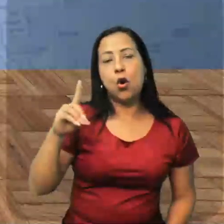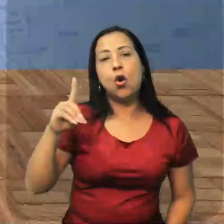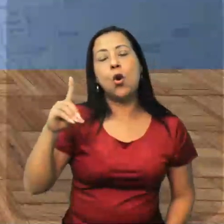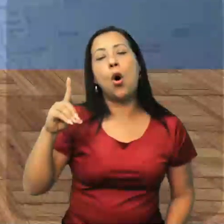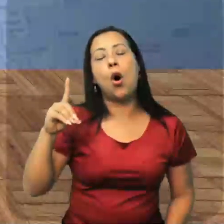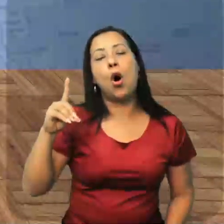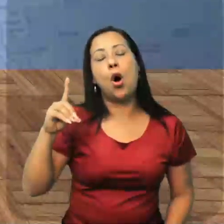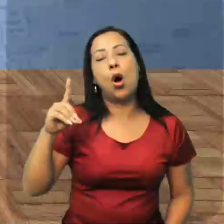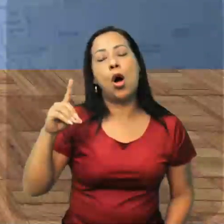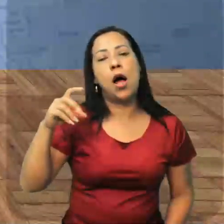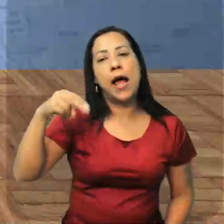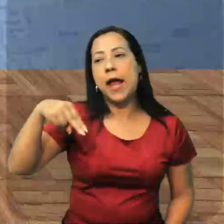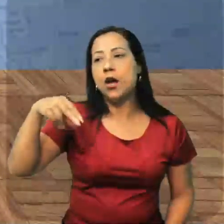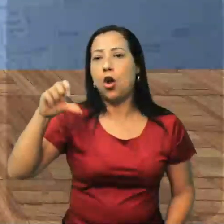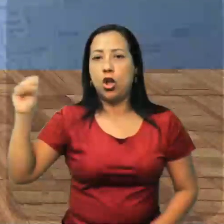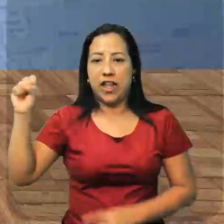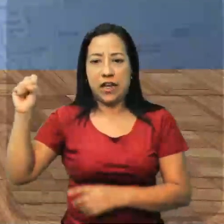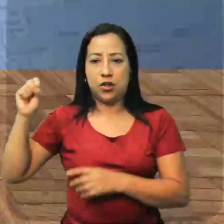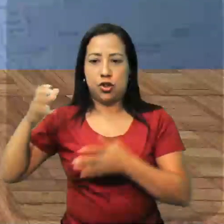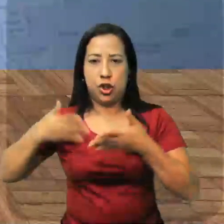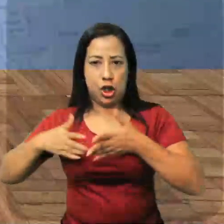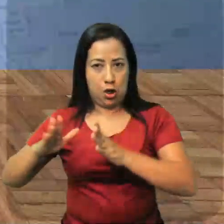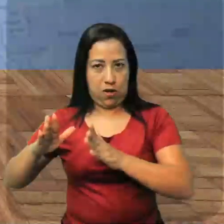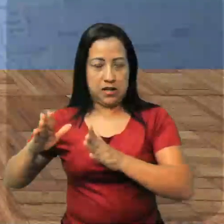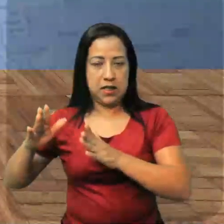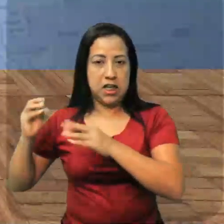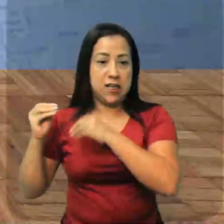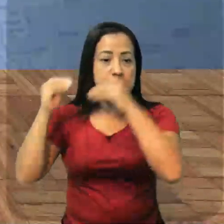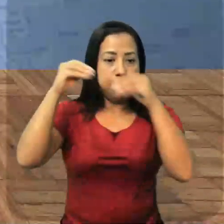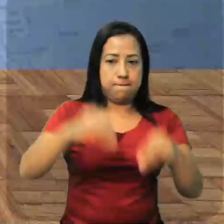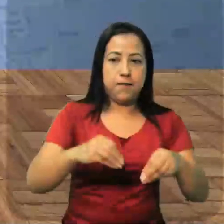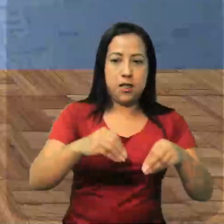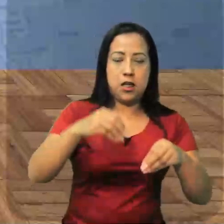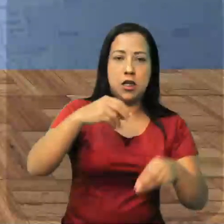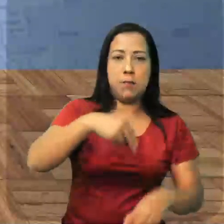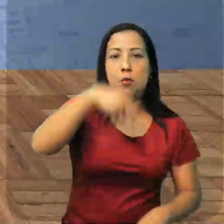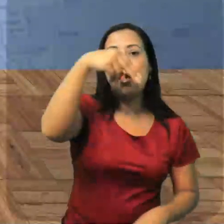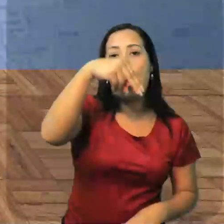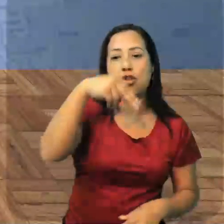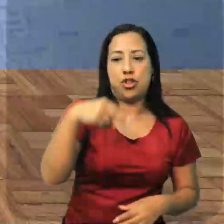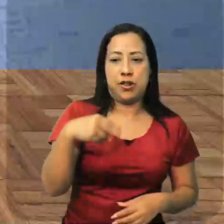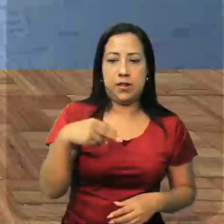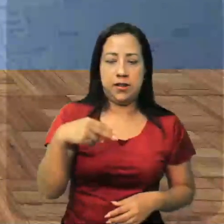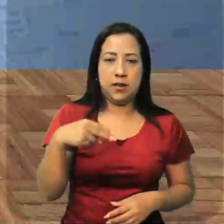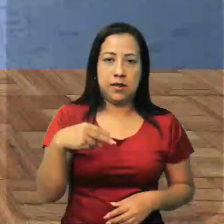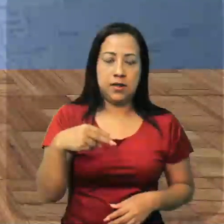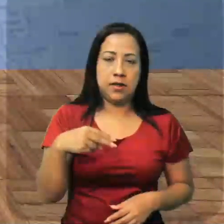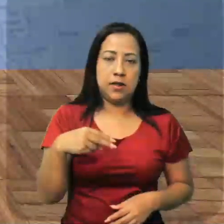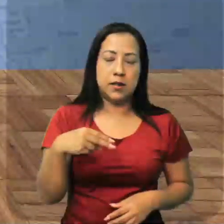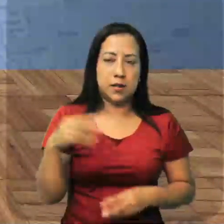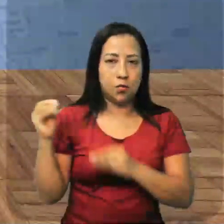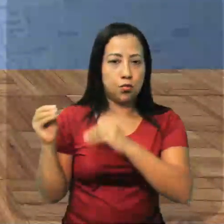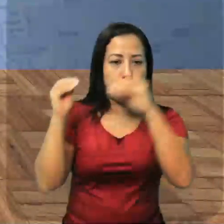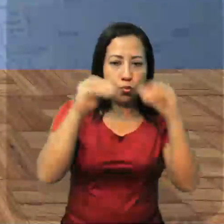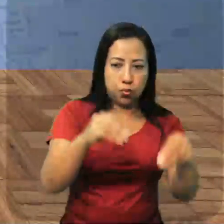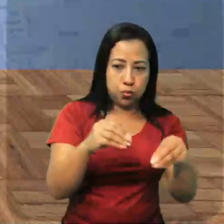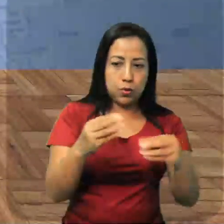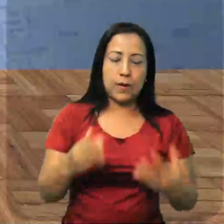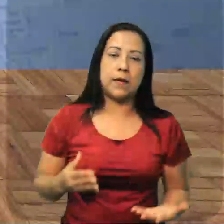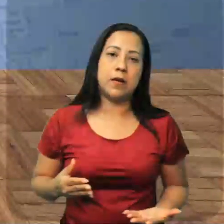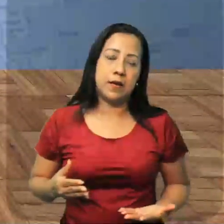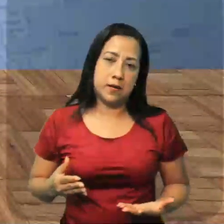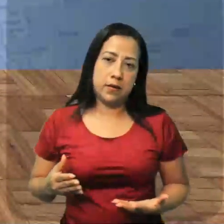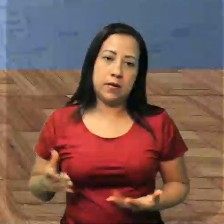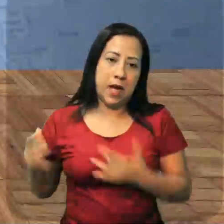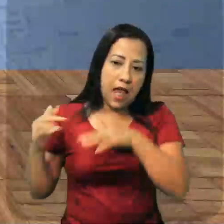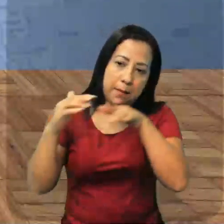Norte. Pega os dados da região Nordeste, nos anos 70, e da